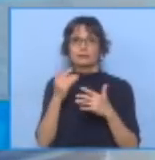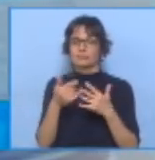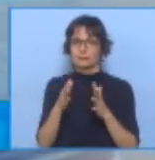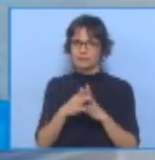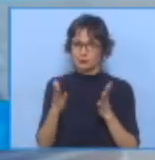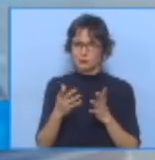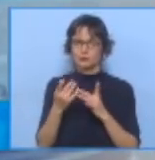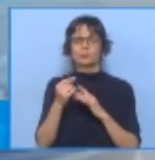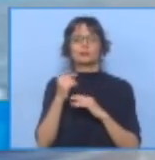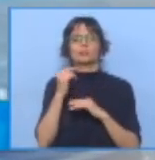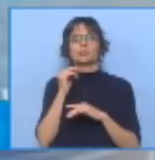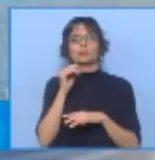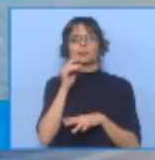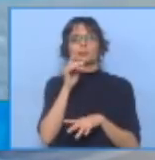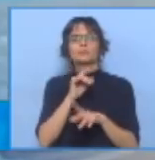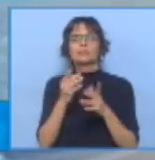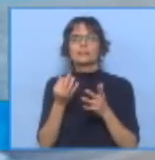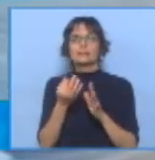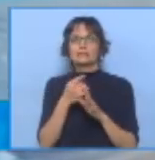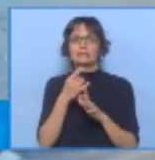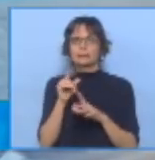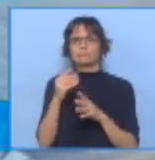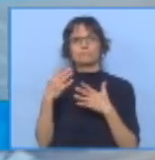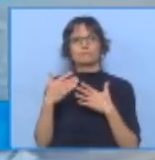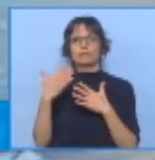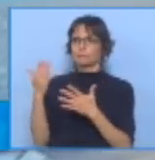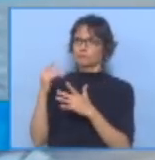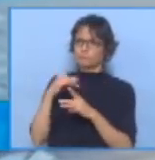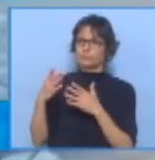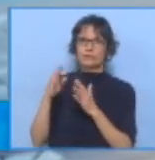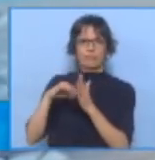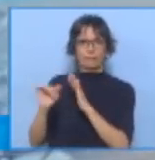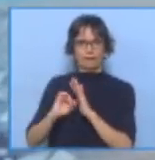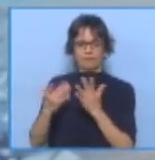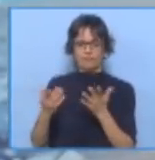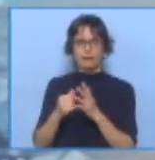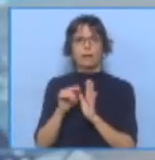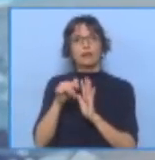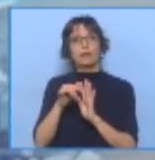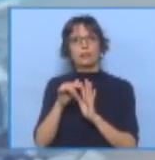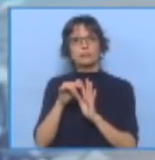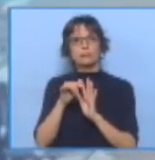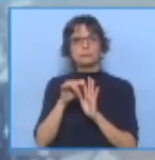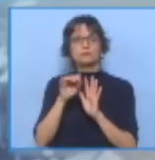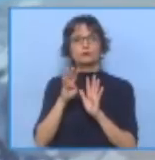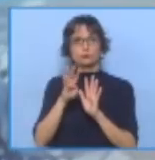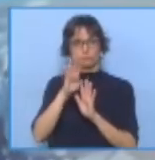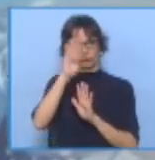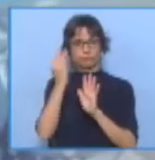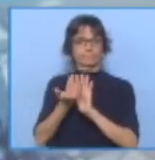tarde. Este gesto de São Francisco, que estamos a celebrar os 800 anos, foi de facto um gesto